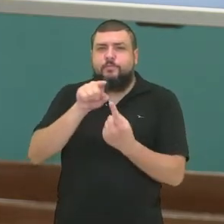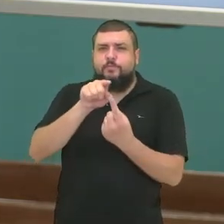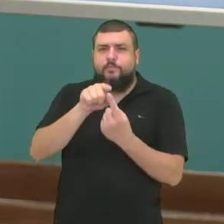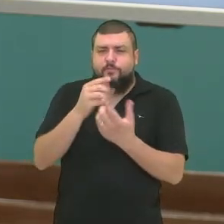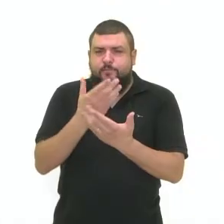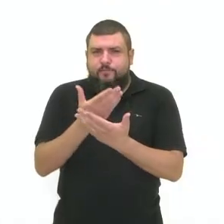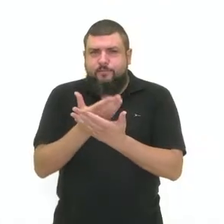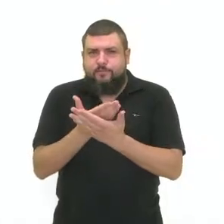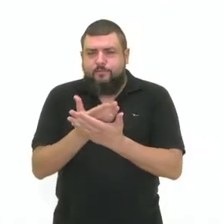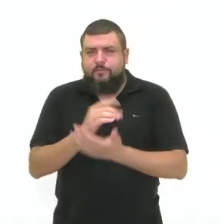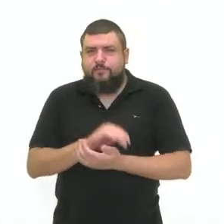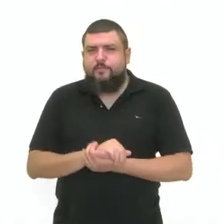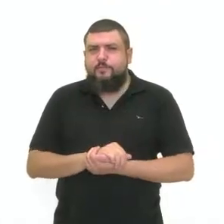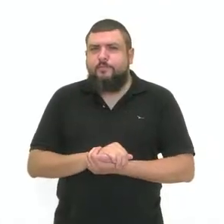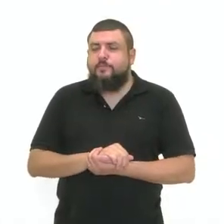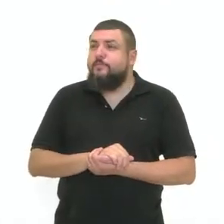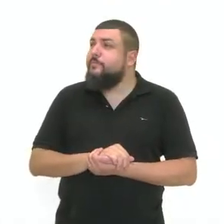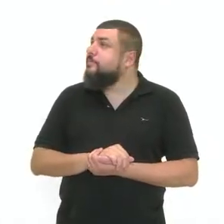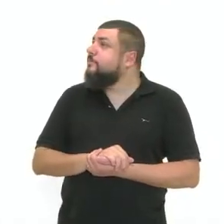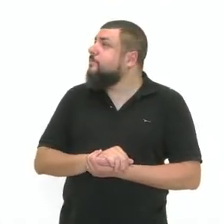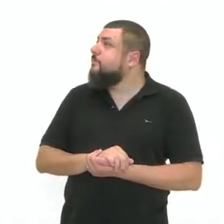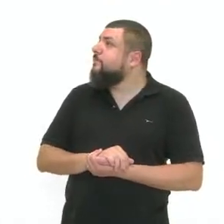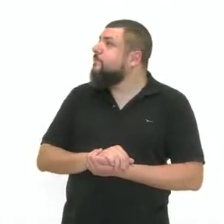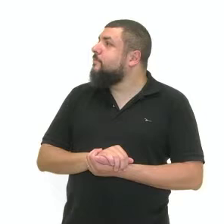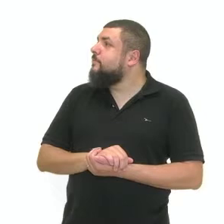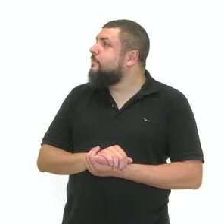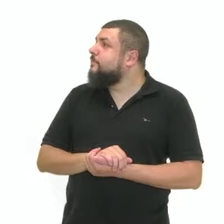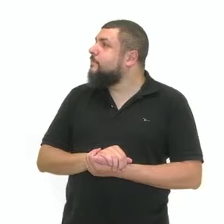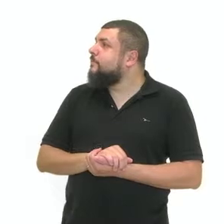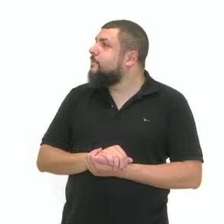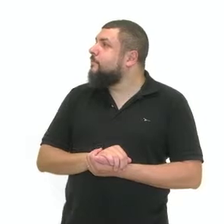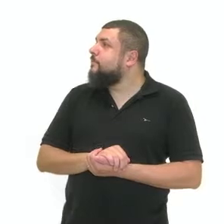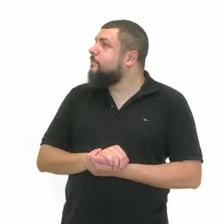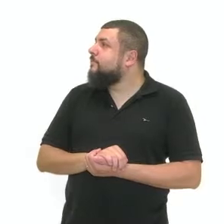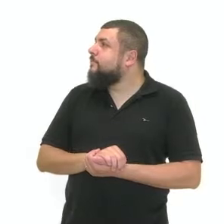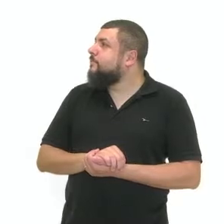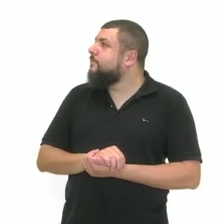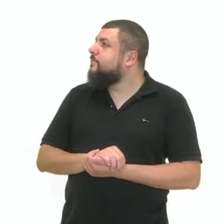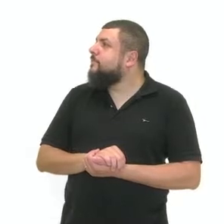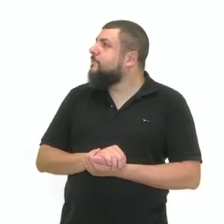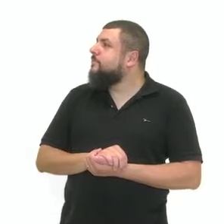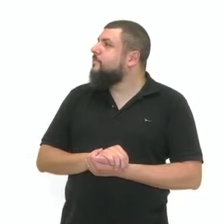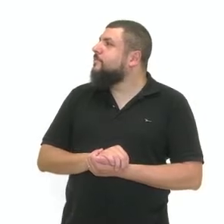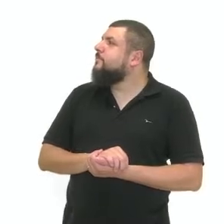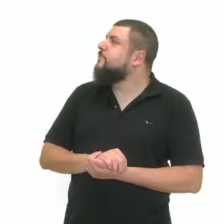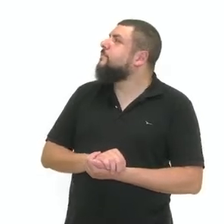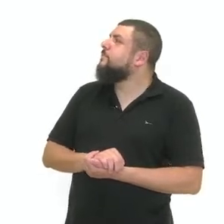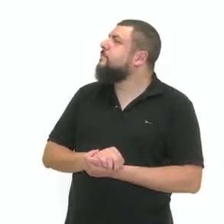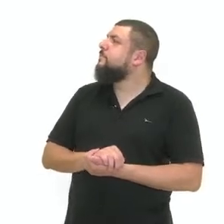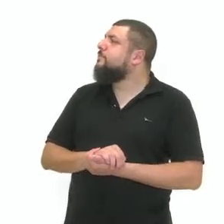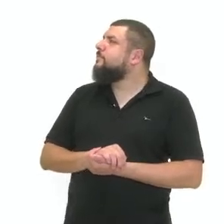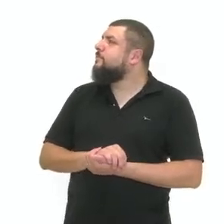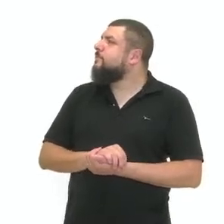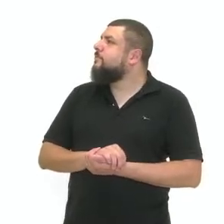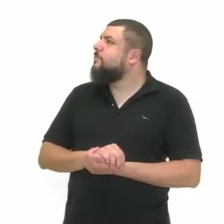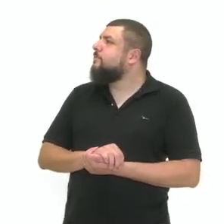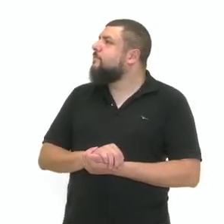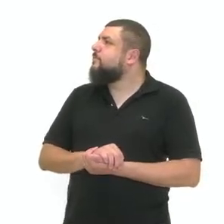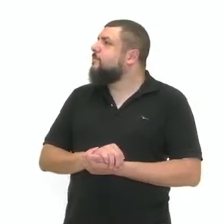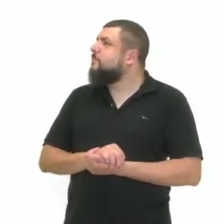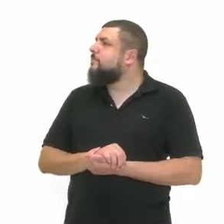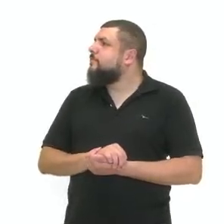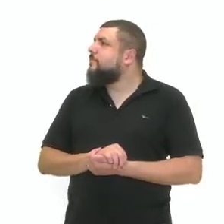nesse momento. Identificar as principais formações vegetais do continente africano. E vamos também analisar e compreender